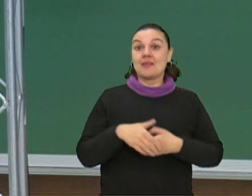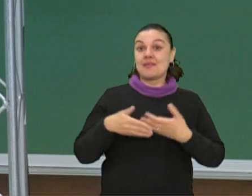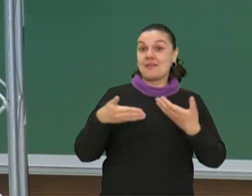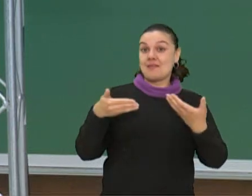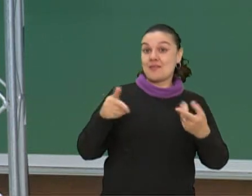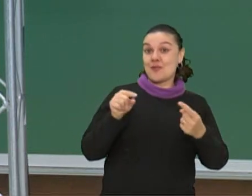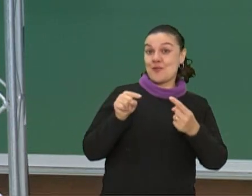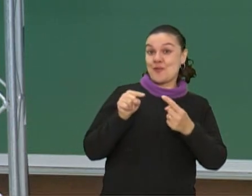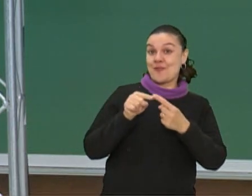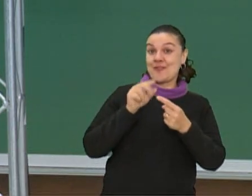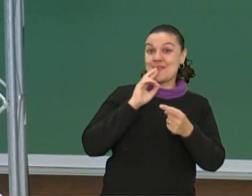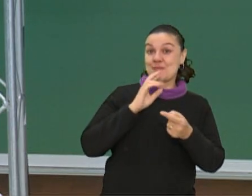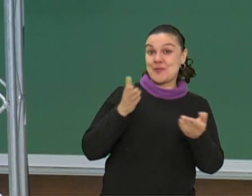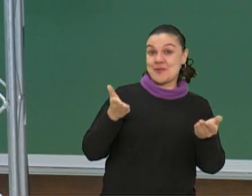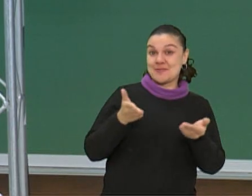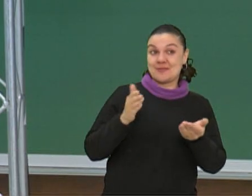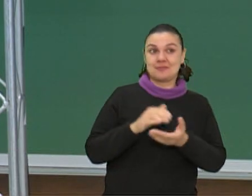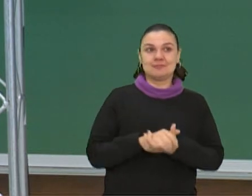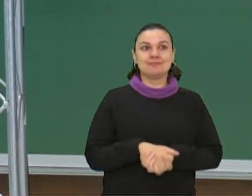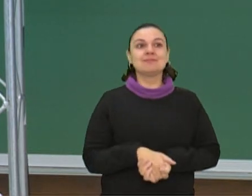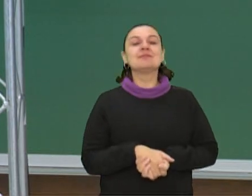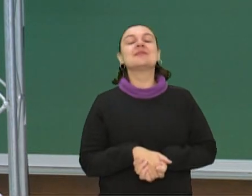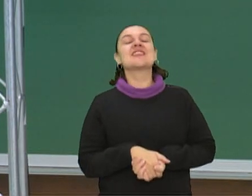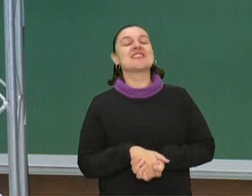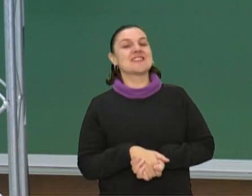Conferindo a resposta comigo agora.